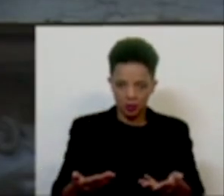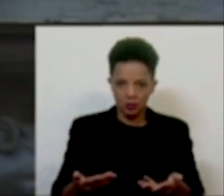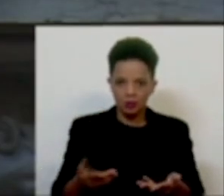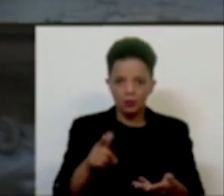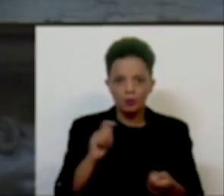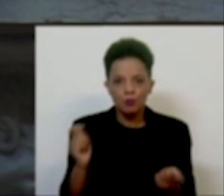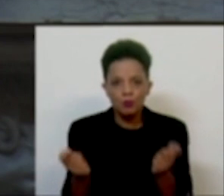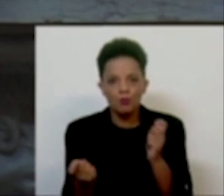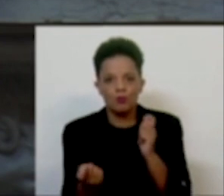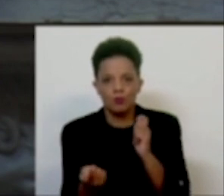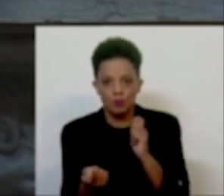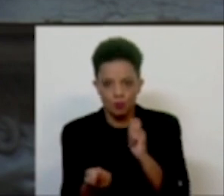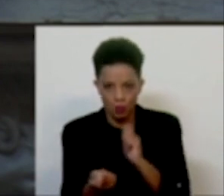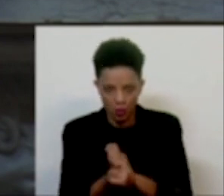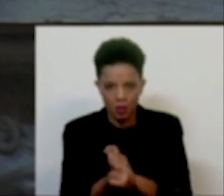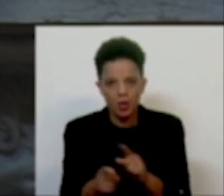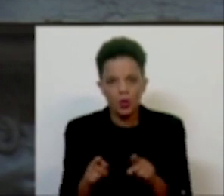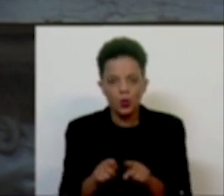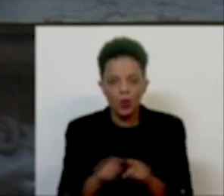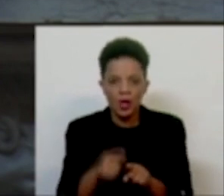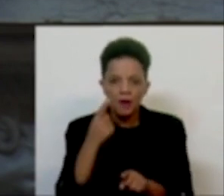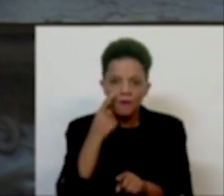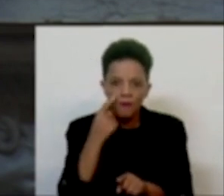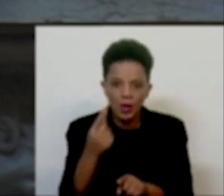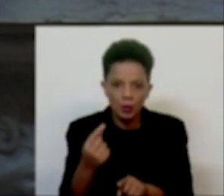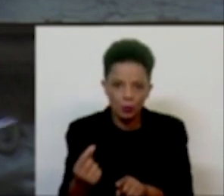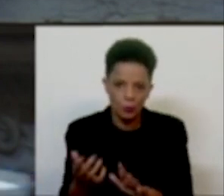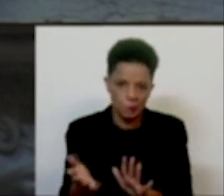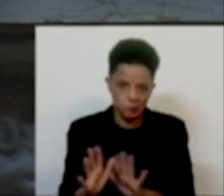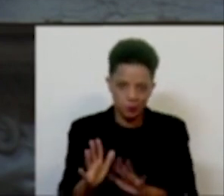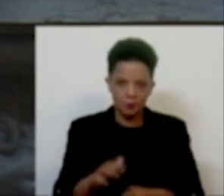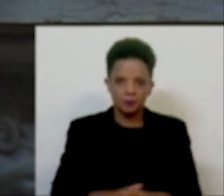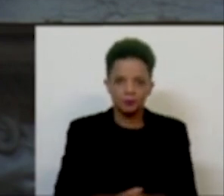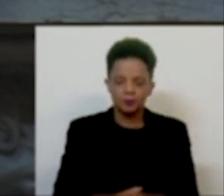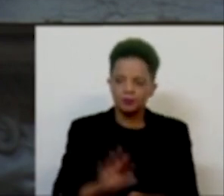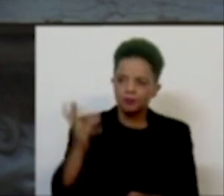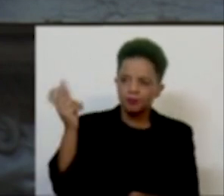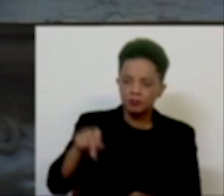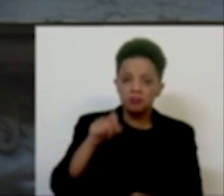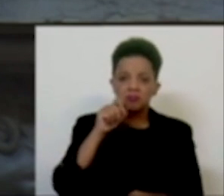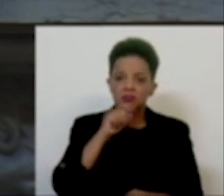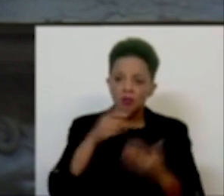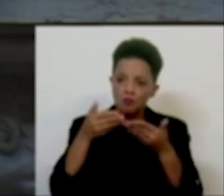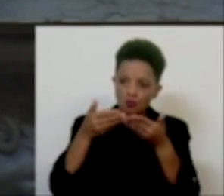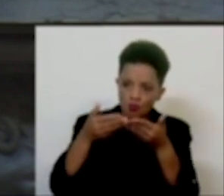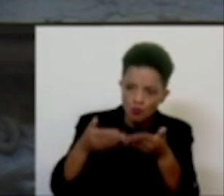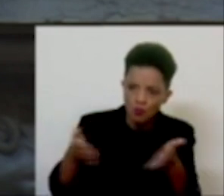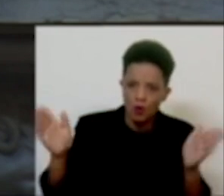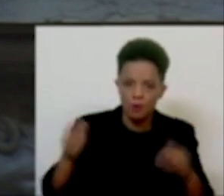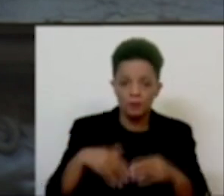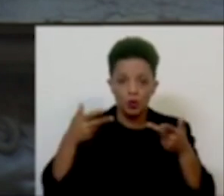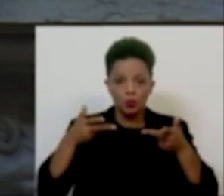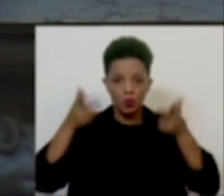Mudar cessou de ser um verbo malquisto. O porvir passou a estar em aberto, disponível